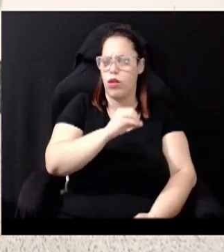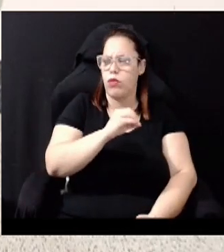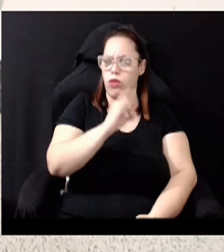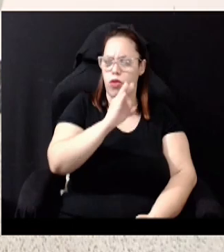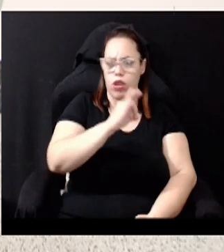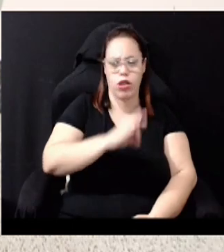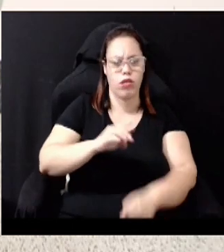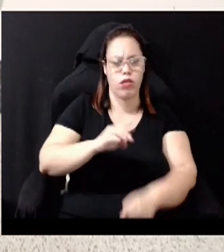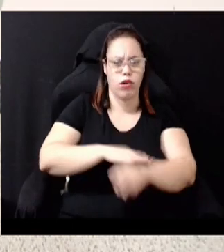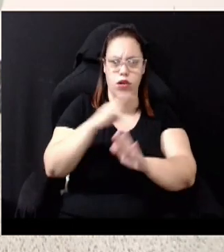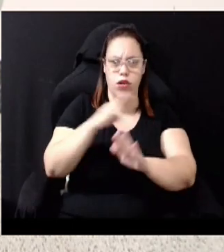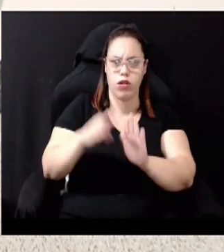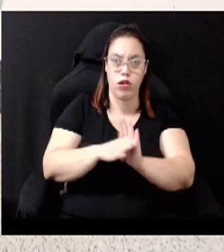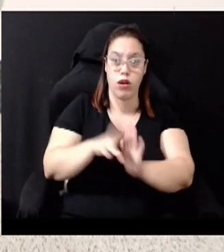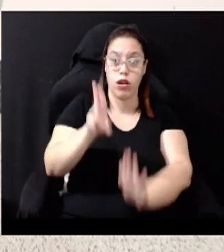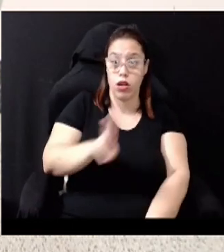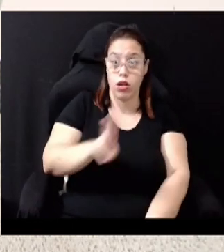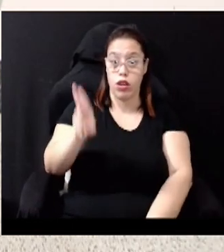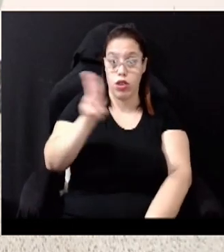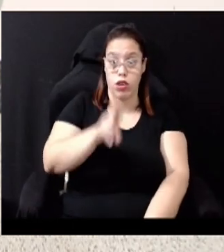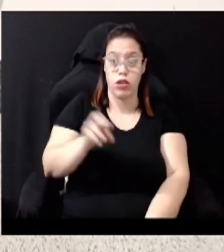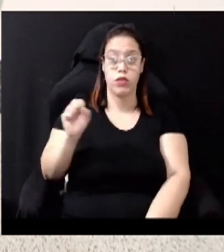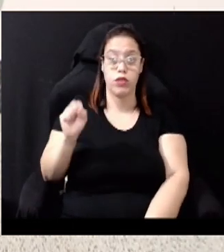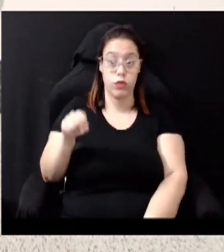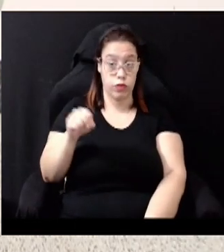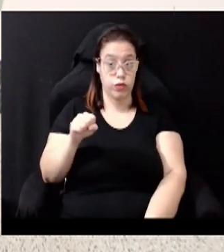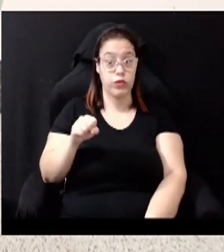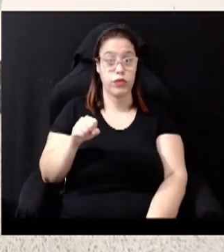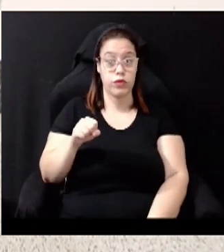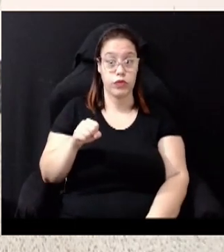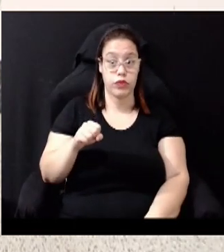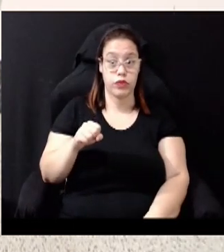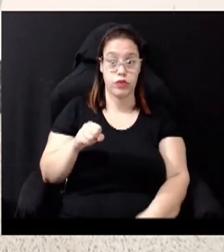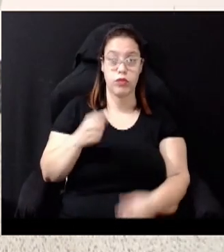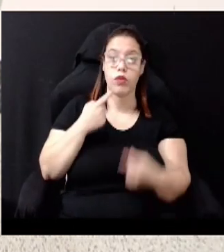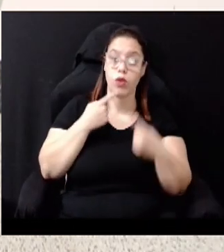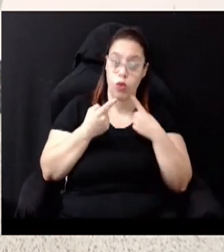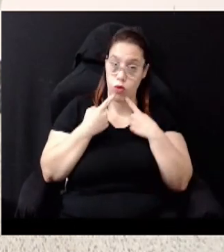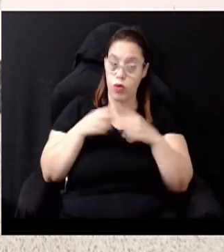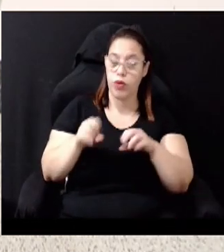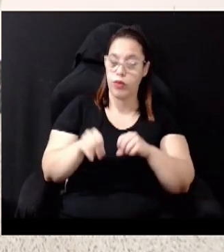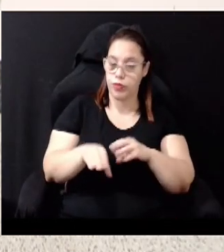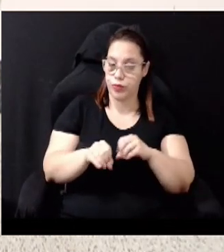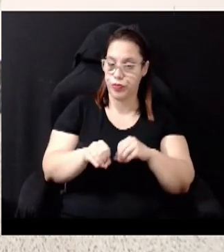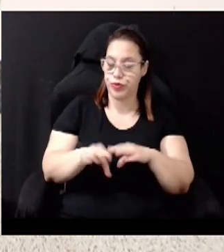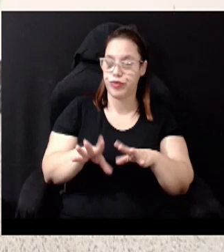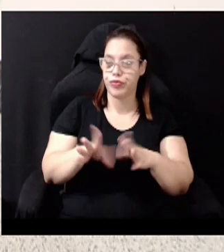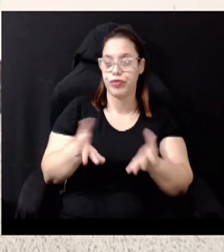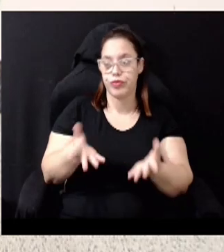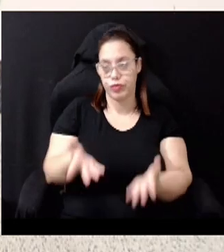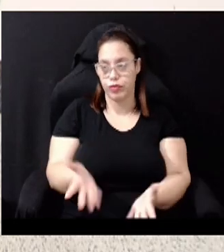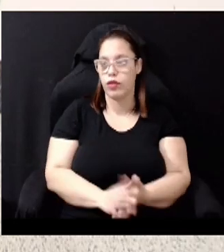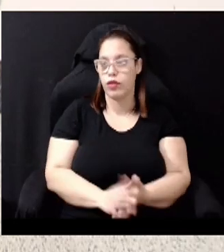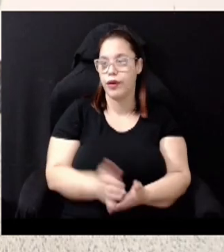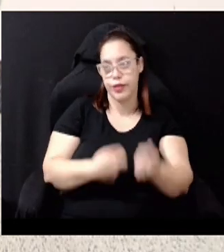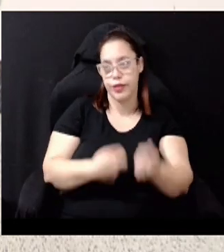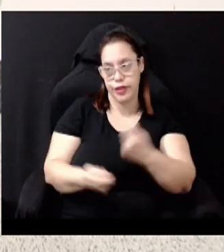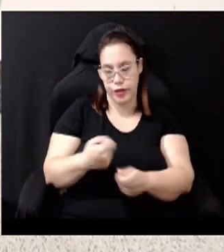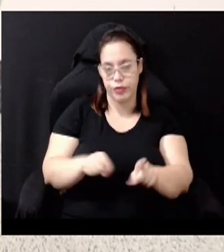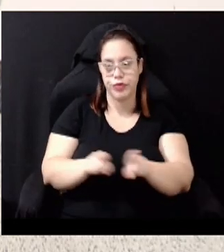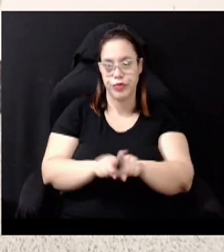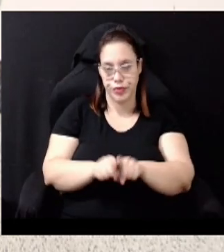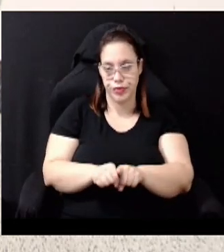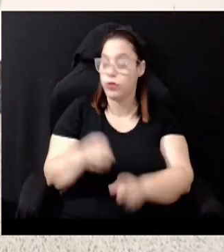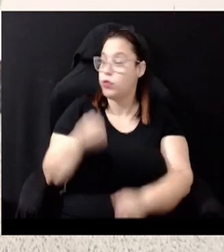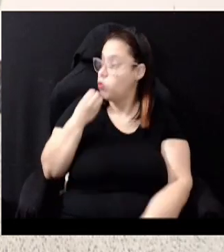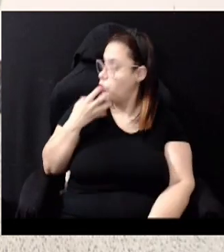ele utilizar, aí sim a gente vai partir para um diálogo, a orientação e as sanções administrativas que a escola possui. Boa,